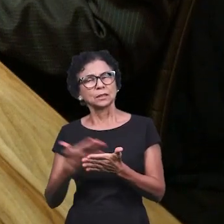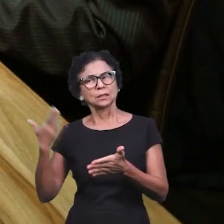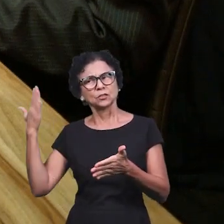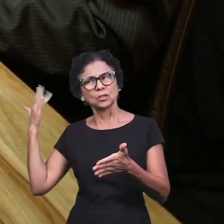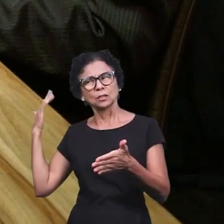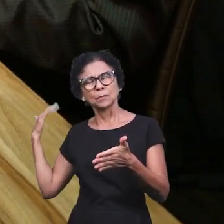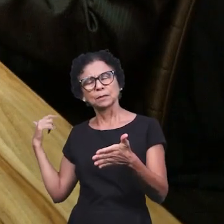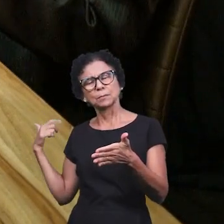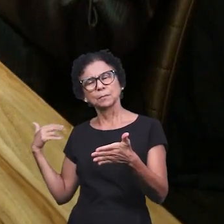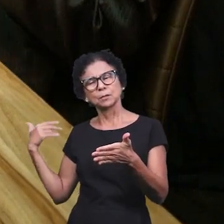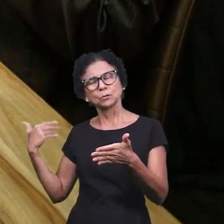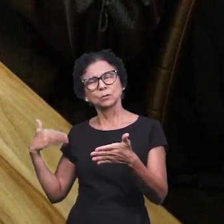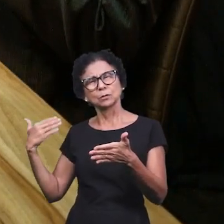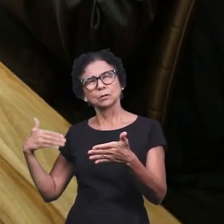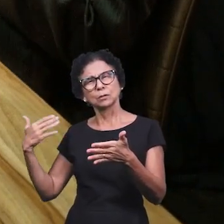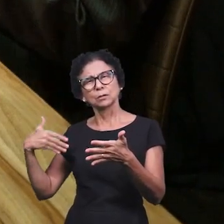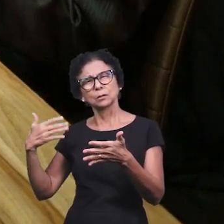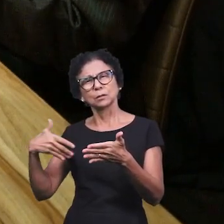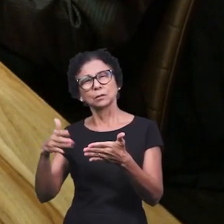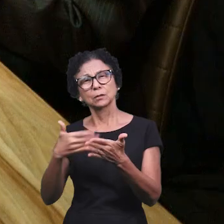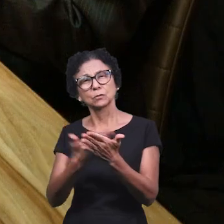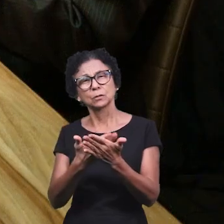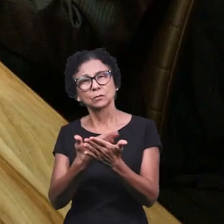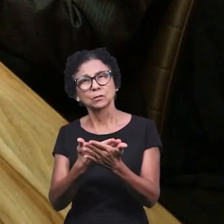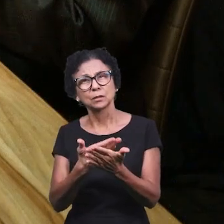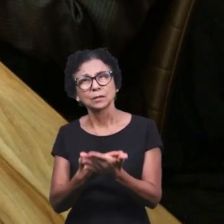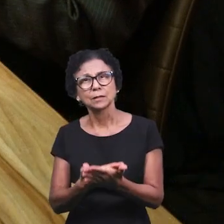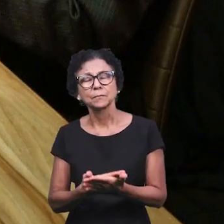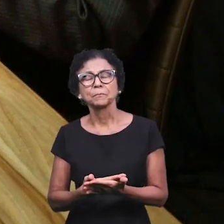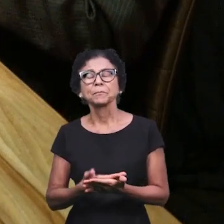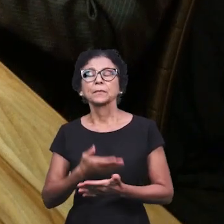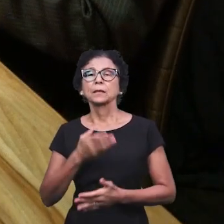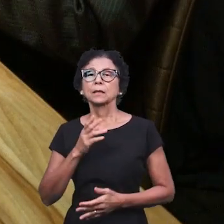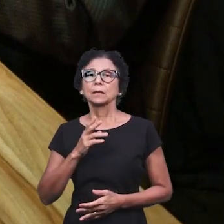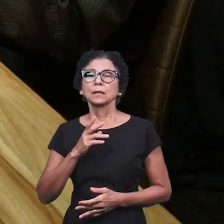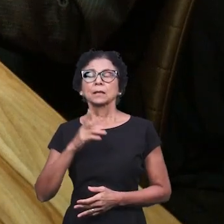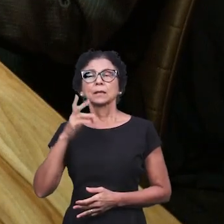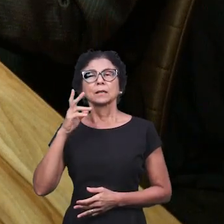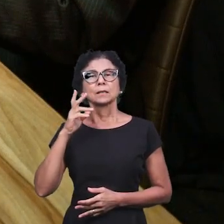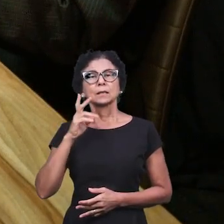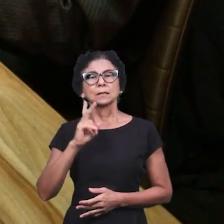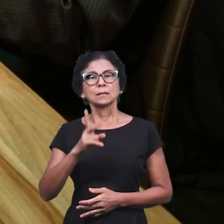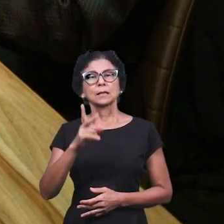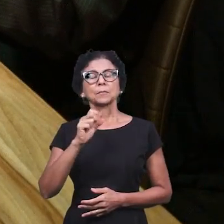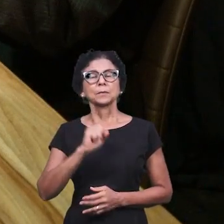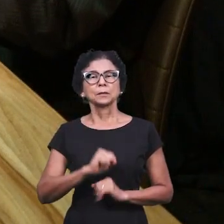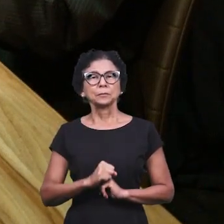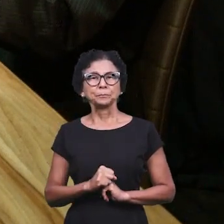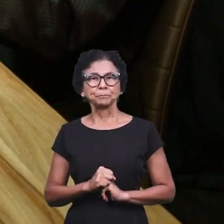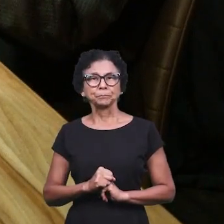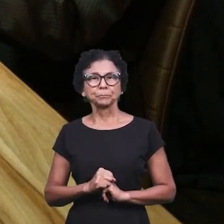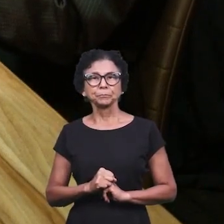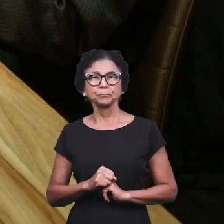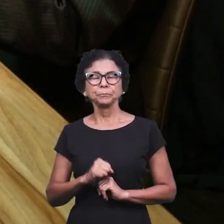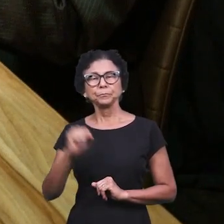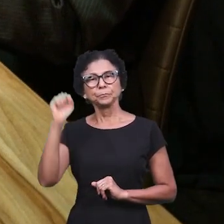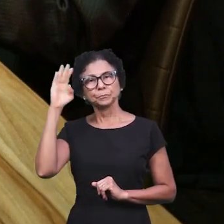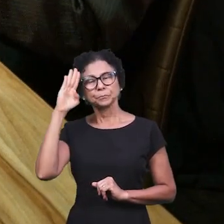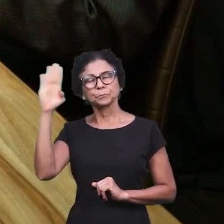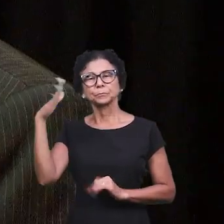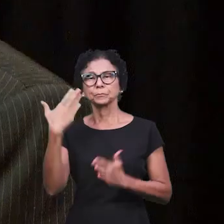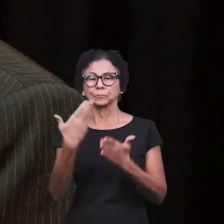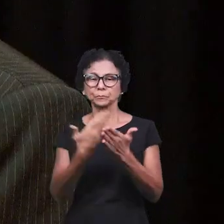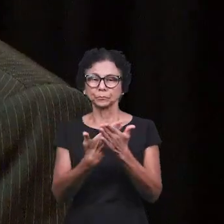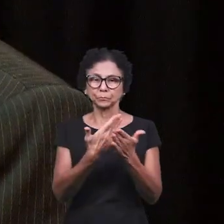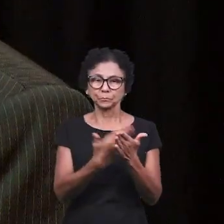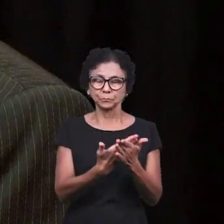você tem. Tá certo. Porque eu estava estudando, eu vinha estudando. O Senhor, durante todo esse período, Júlio, sempre mostrava